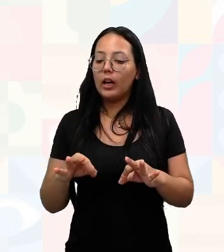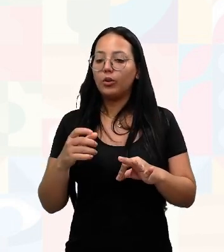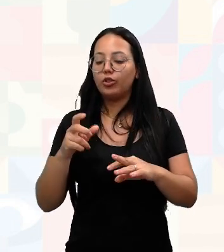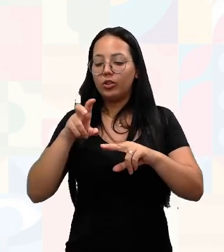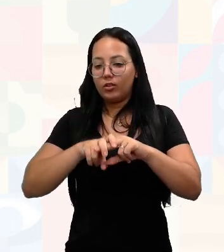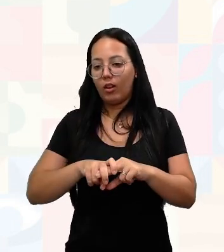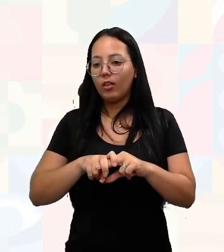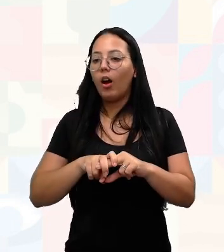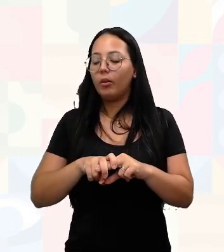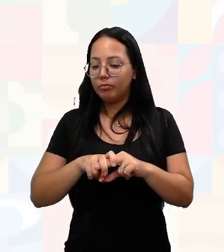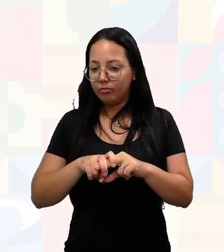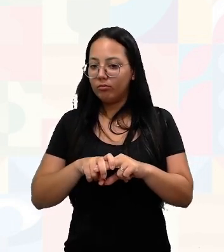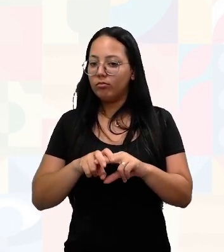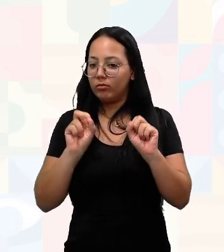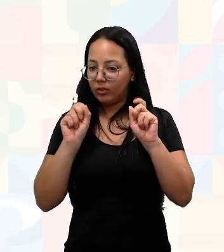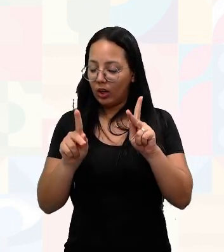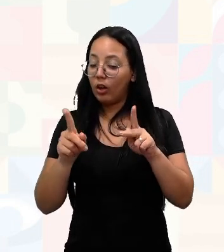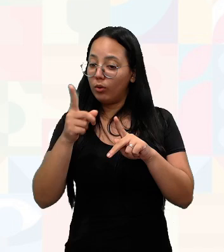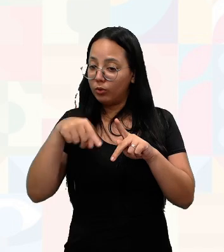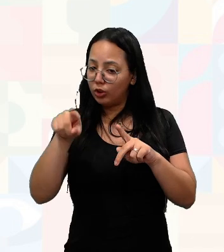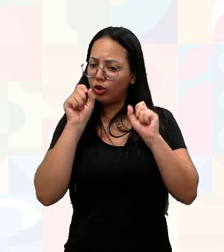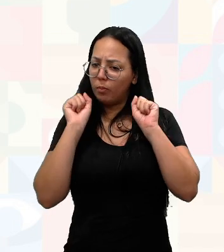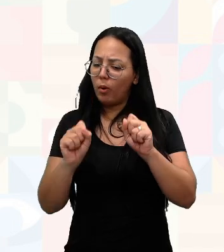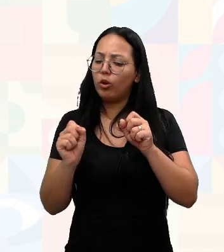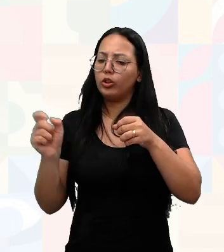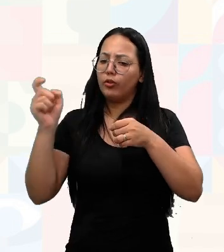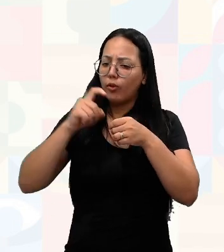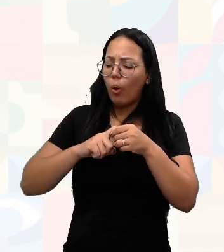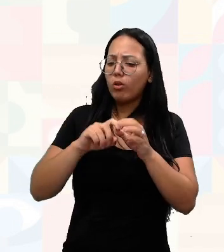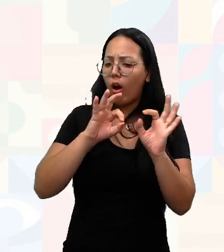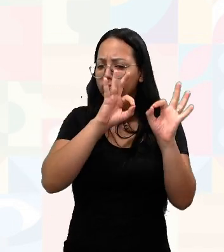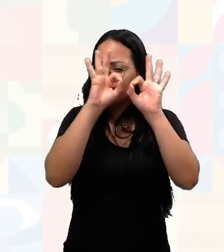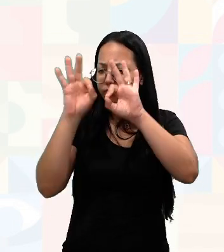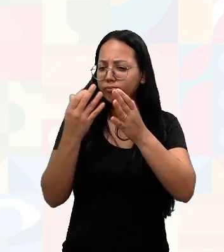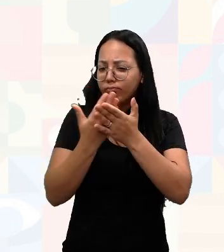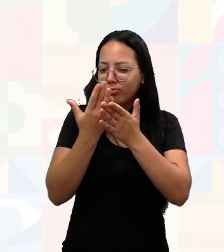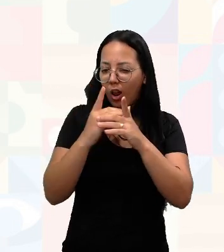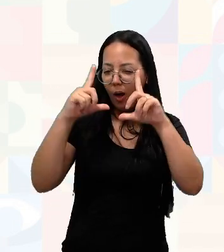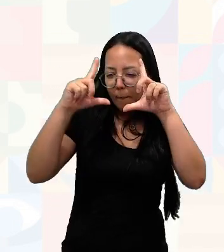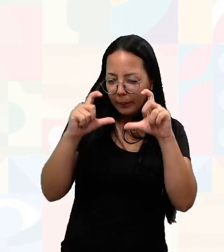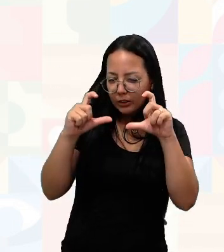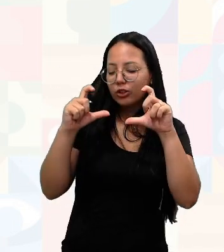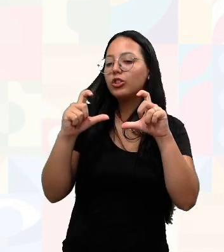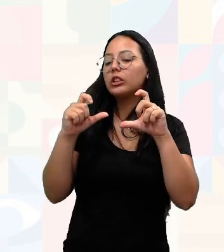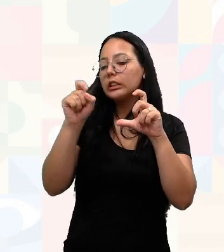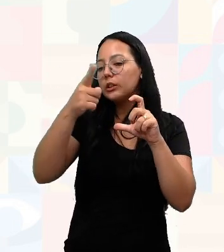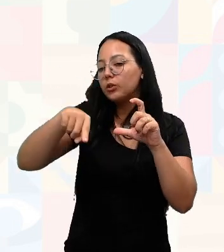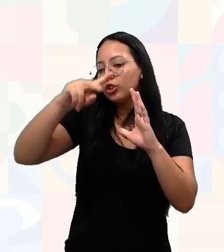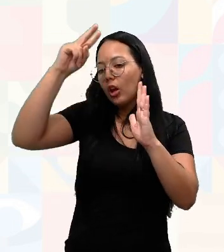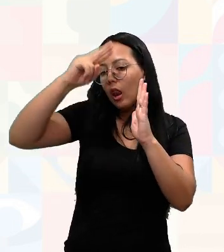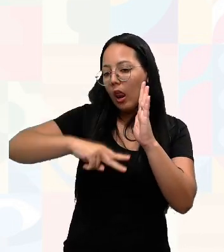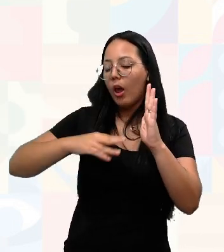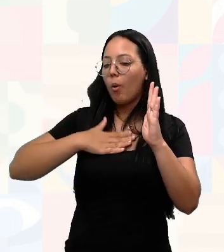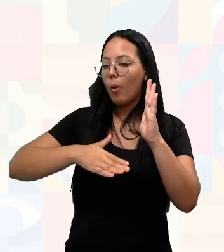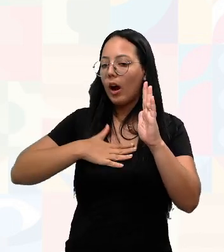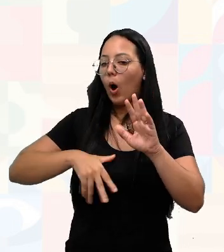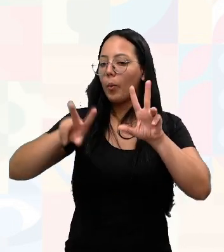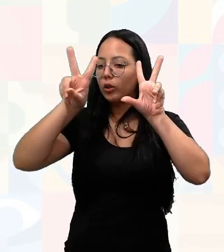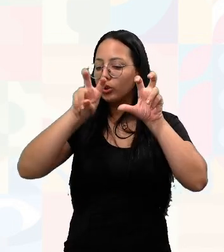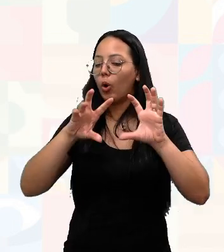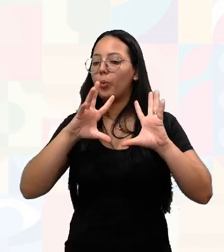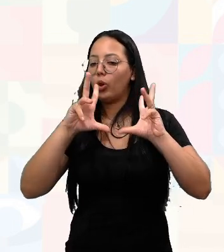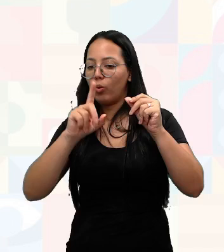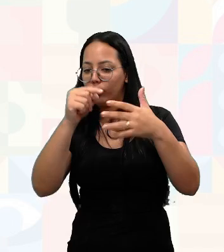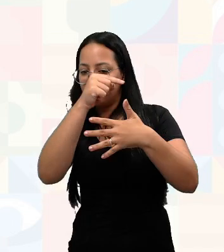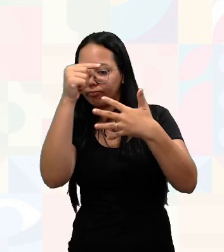sentado, tá? Vocês podem voltar aí à aula, dar um print, se vocês quiserem dar uma lidinha com relação a todos os